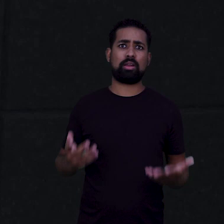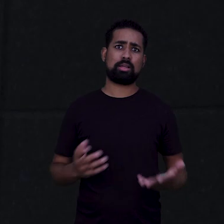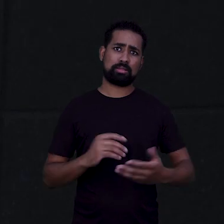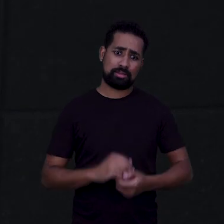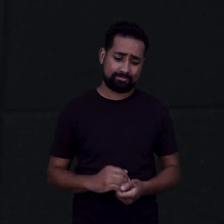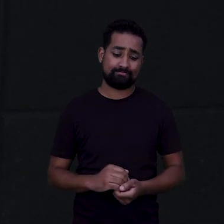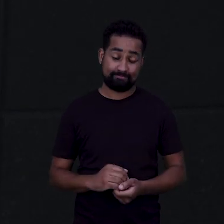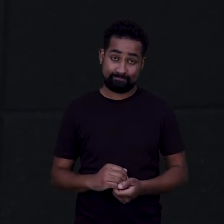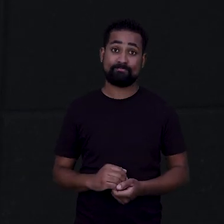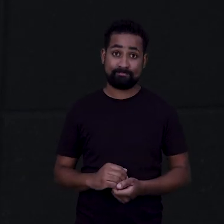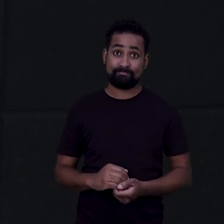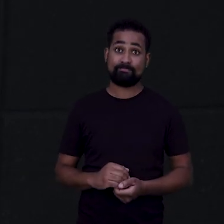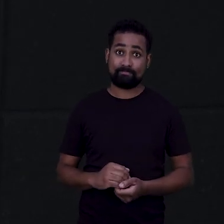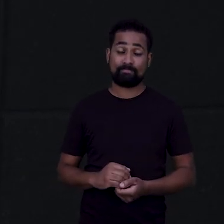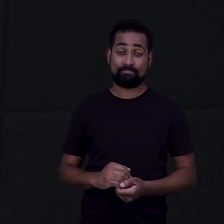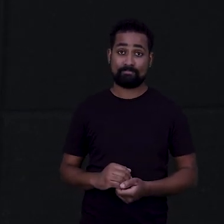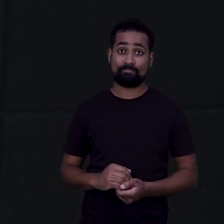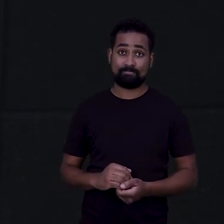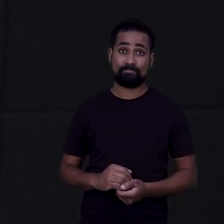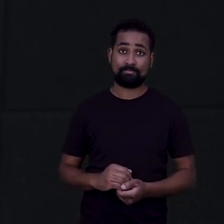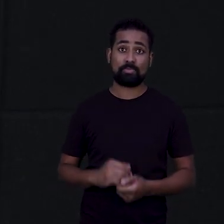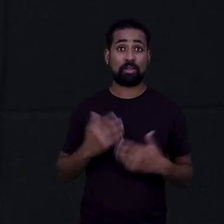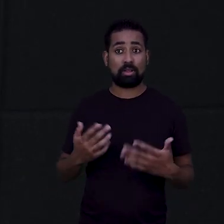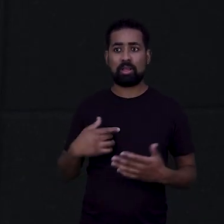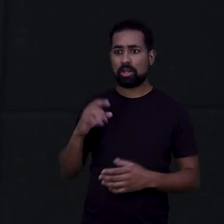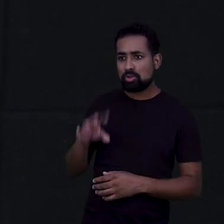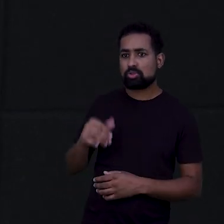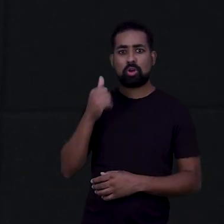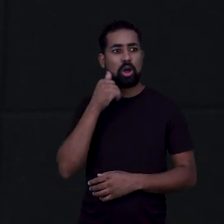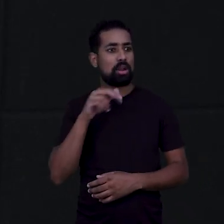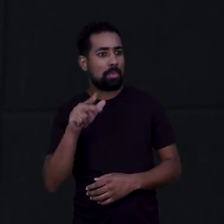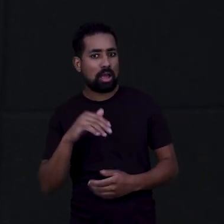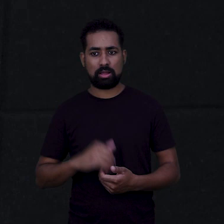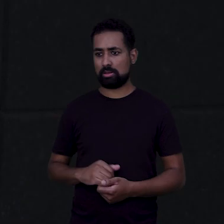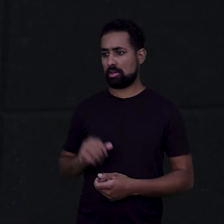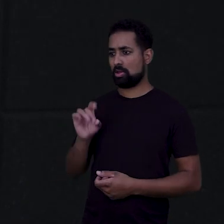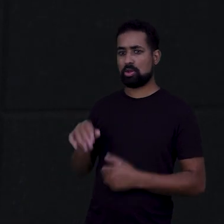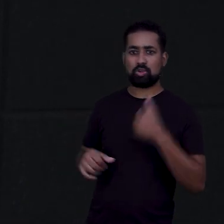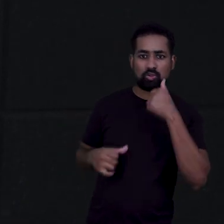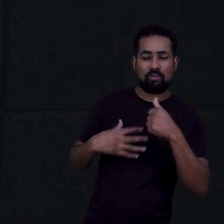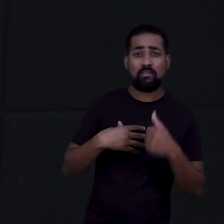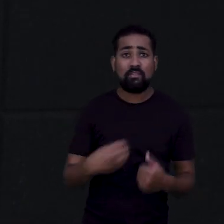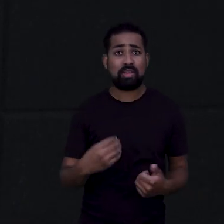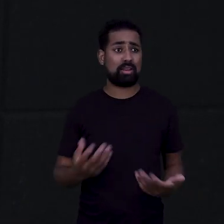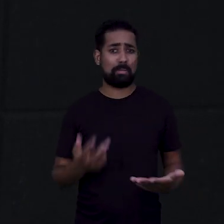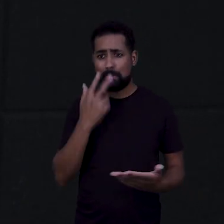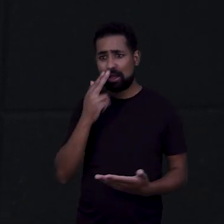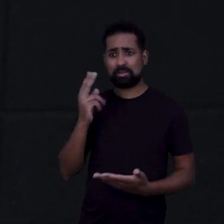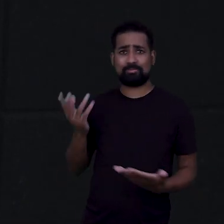é sua cuidadora, é sua irmã, é sua filha.